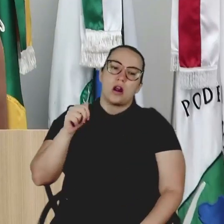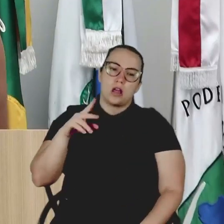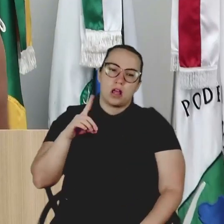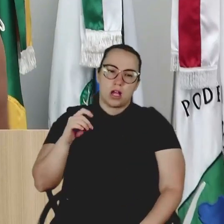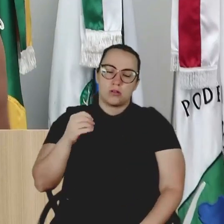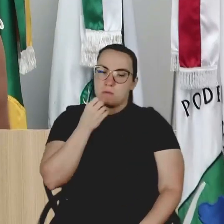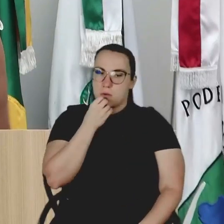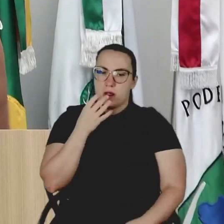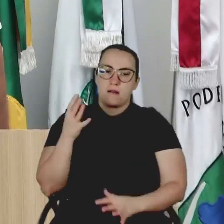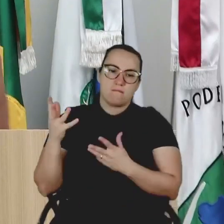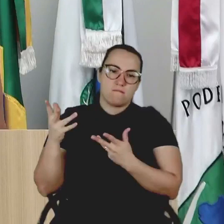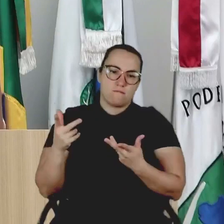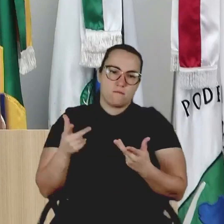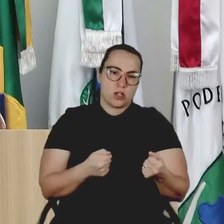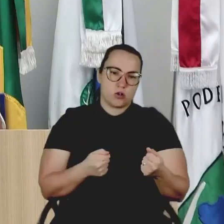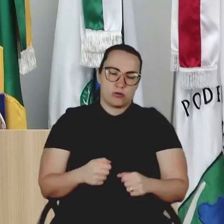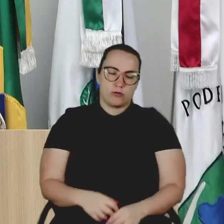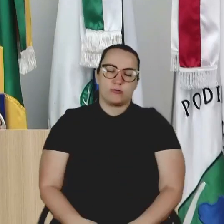nossa Casa de Leis.